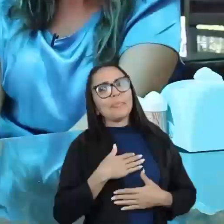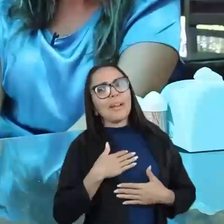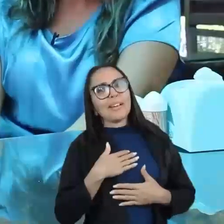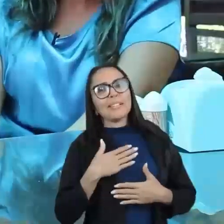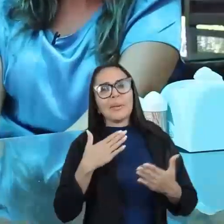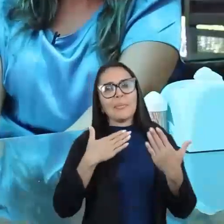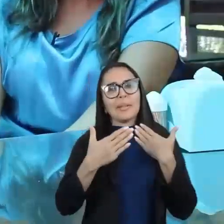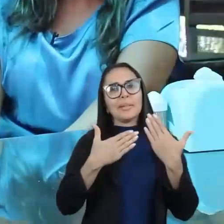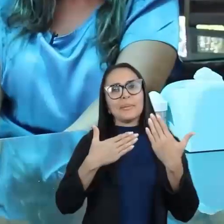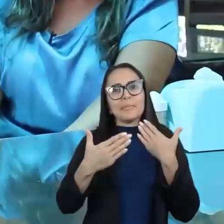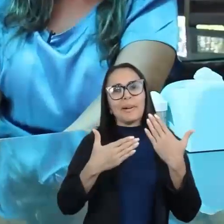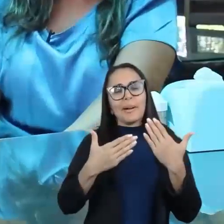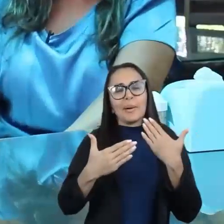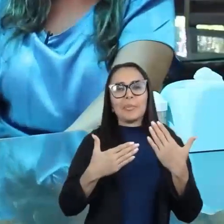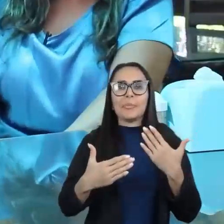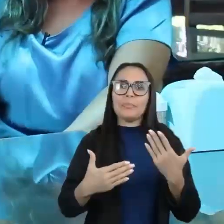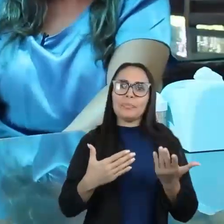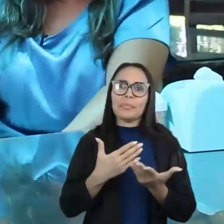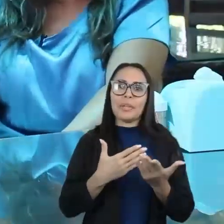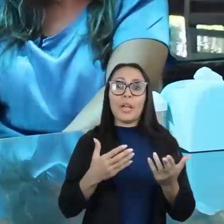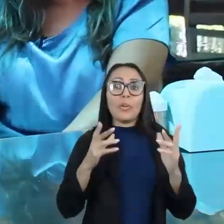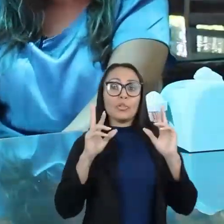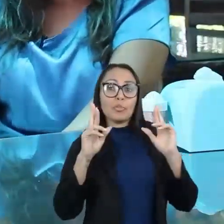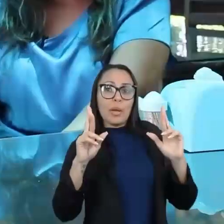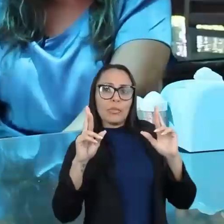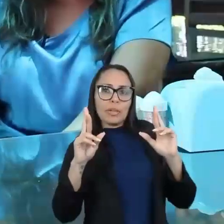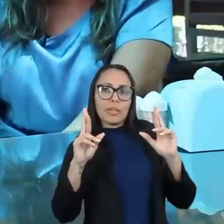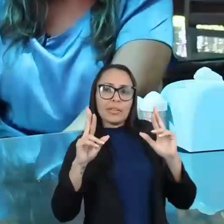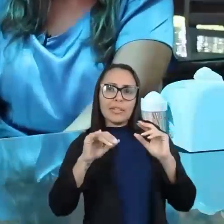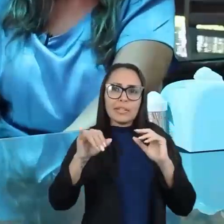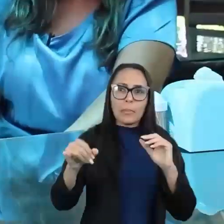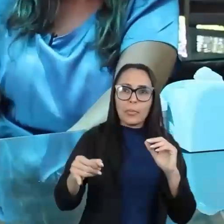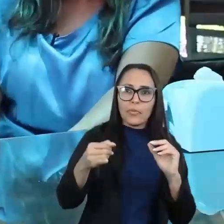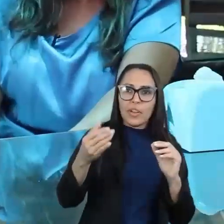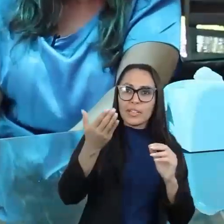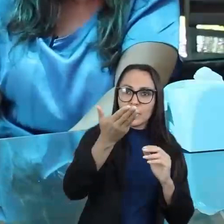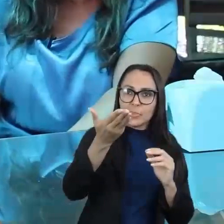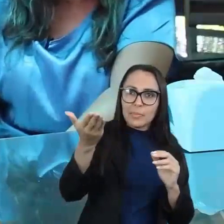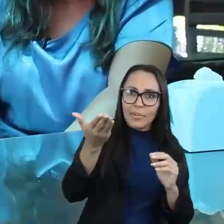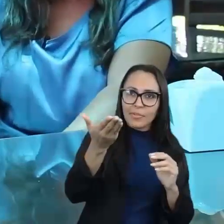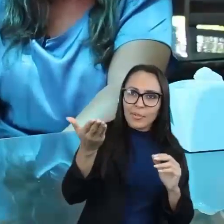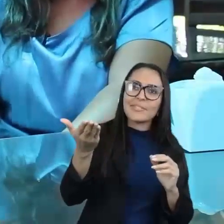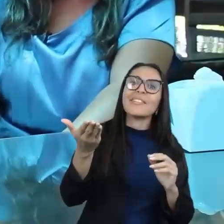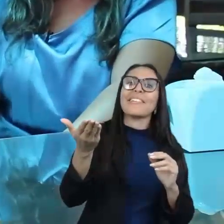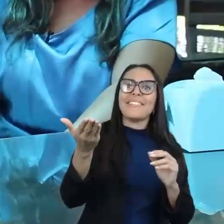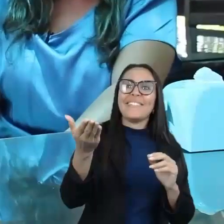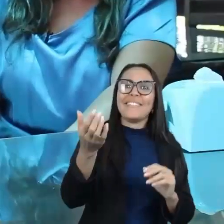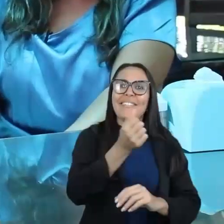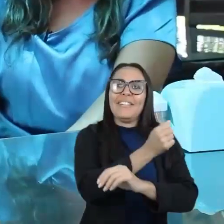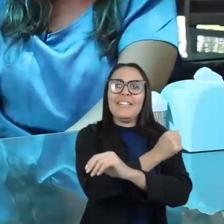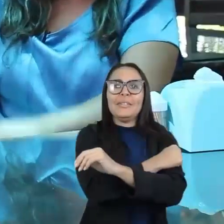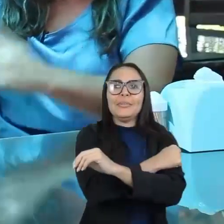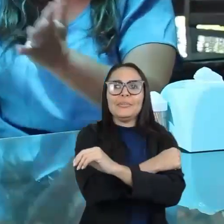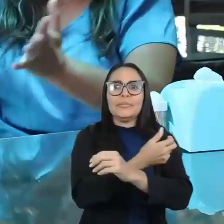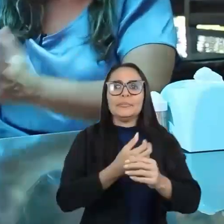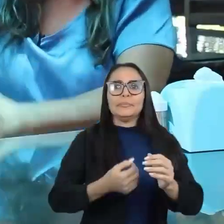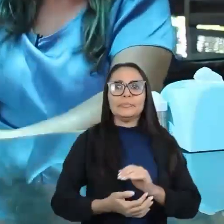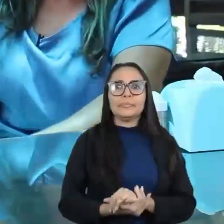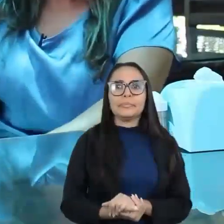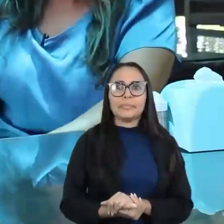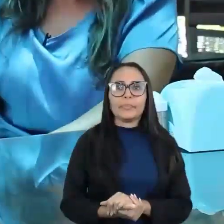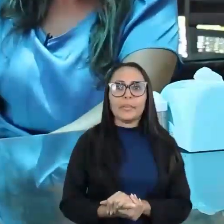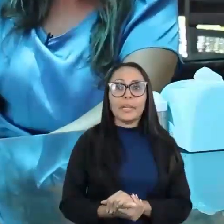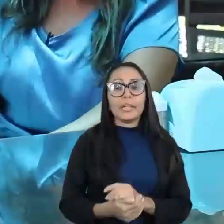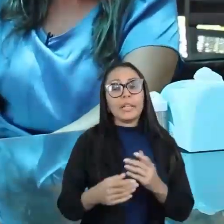bom esse bate-papo. Eu espero que tenha sido bastante proveitoso aí para você que está aí do outro lado. E tá